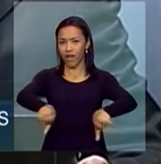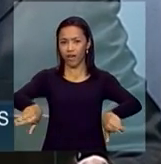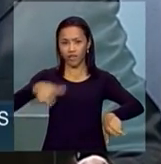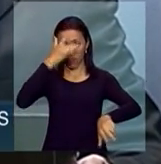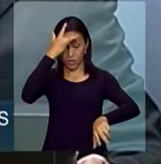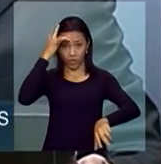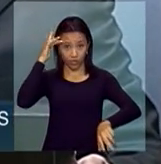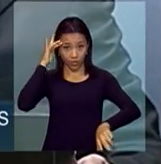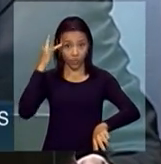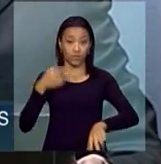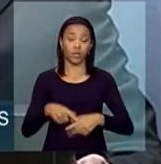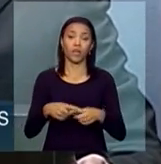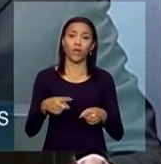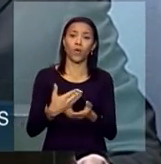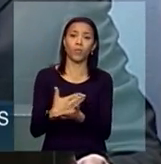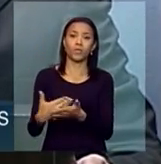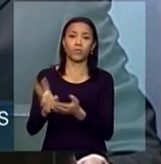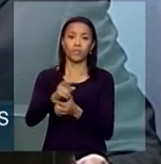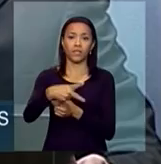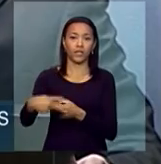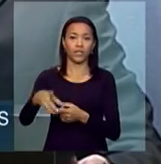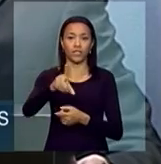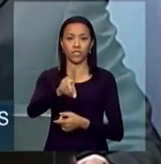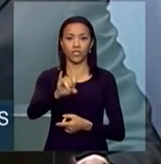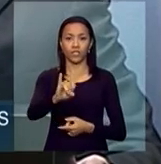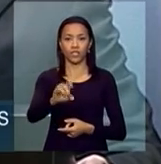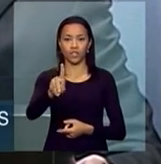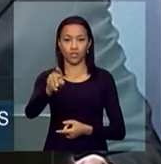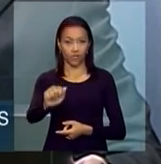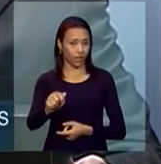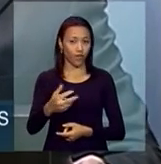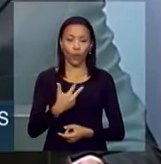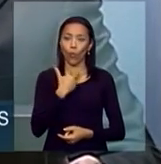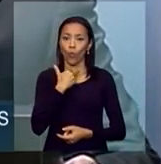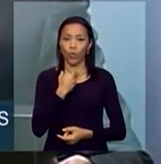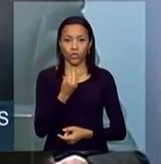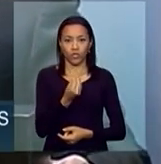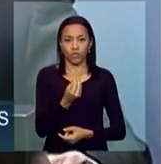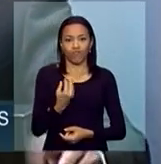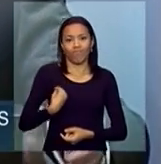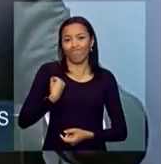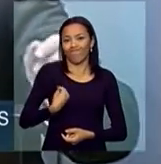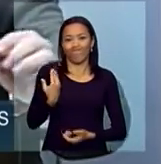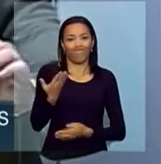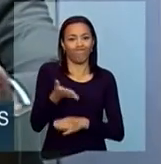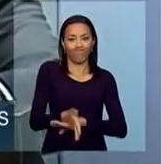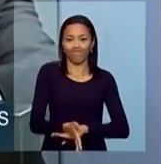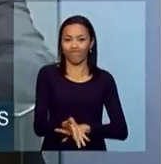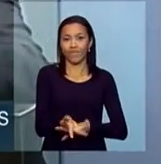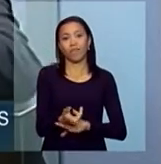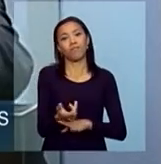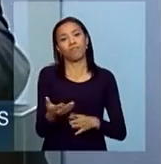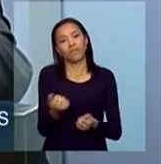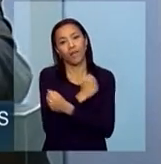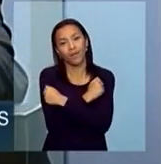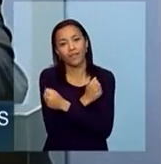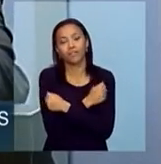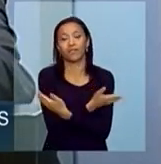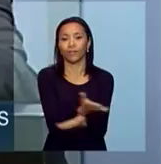começando pelo presidente Dida, que não podendo estar presente aqui, me pediu para abraçar a